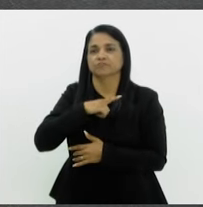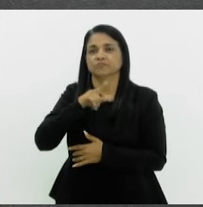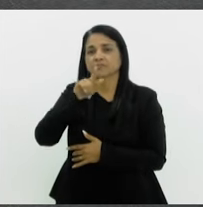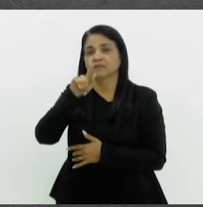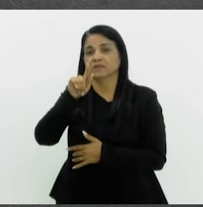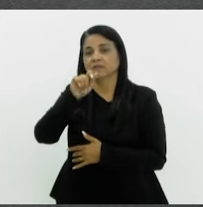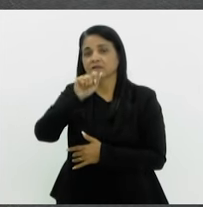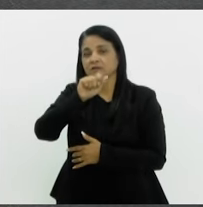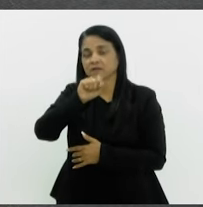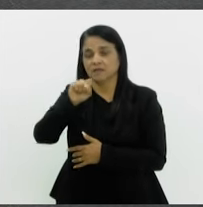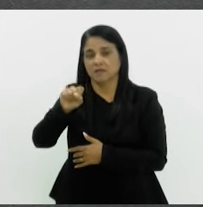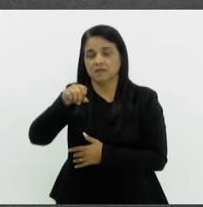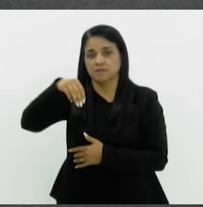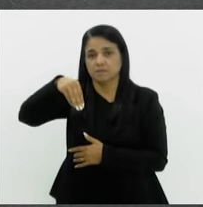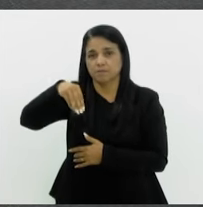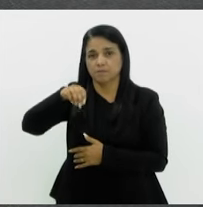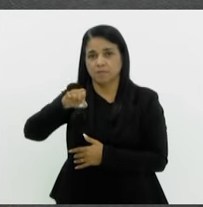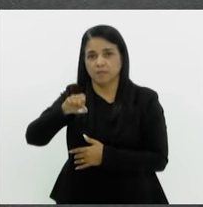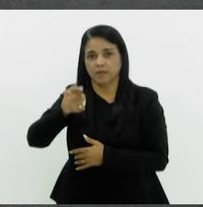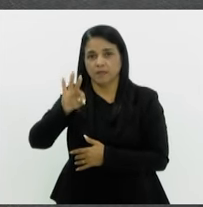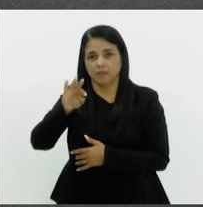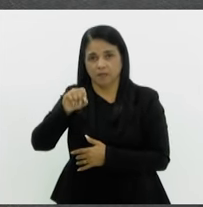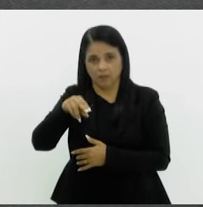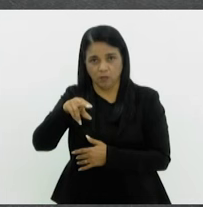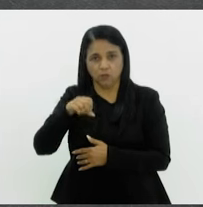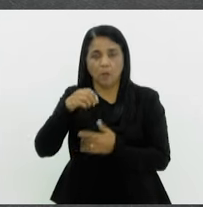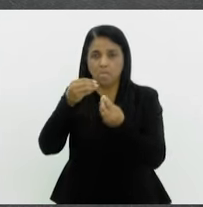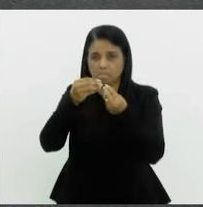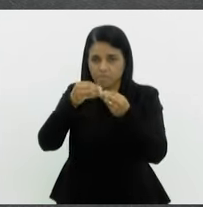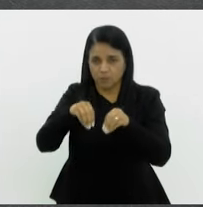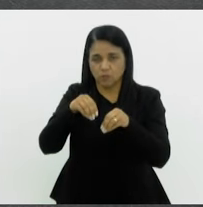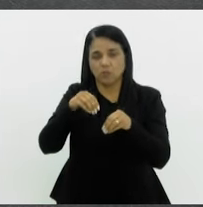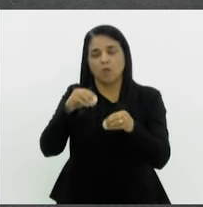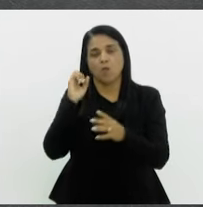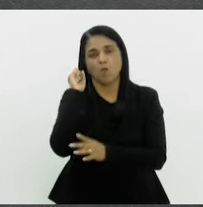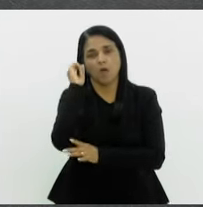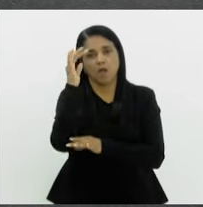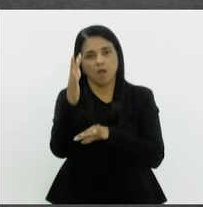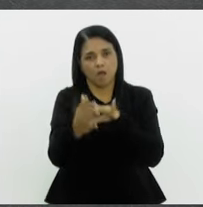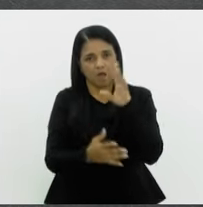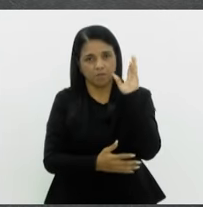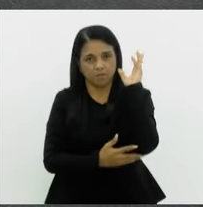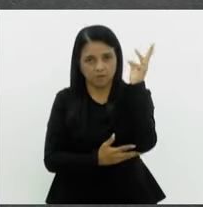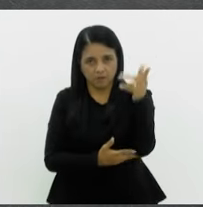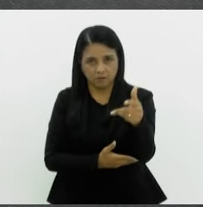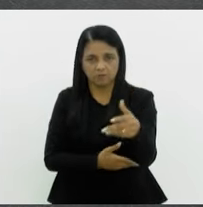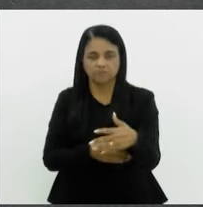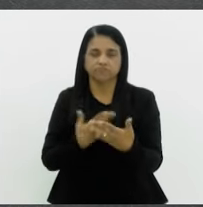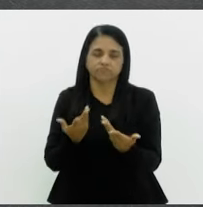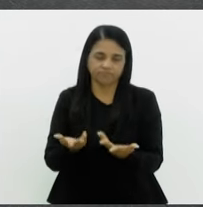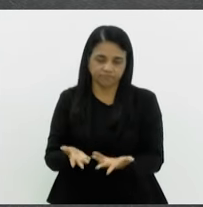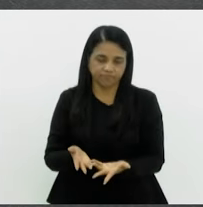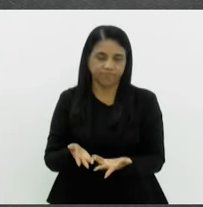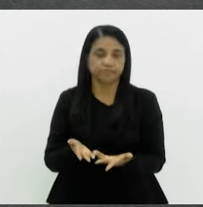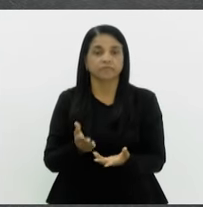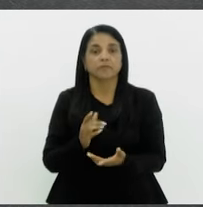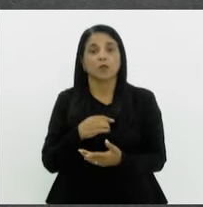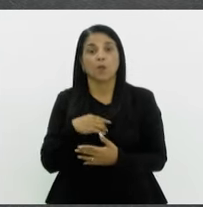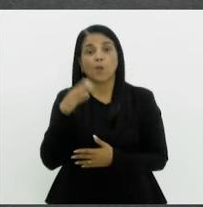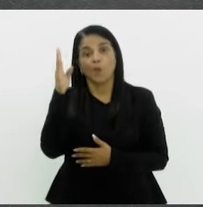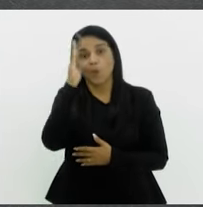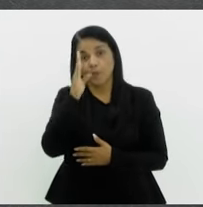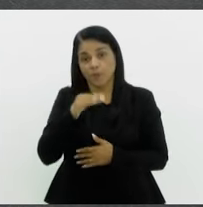gás metano e que é, sim, altamente prejudicial ao meio ambiente, etc., etc., etc. E o Brasil está